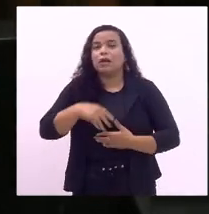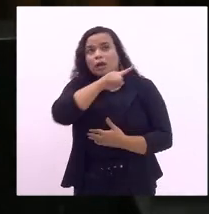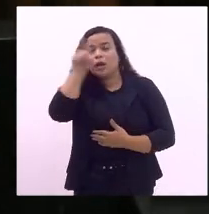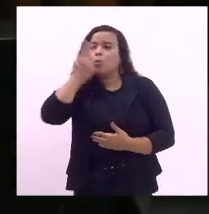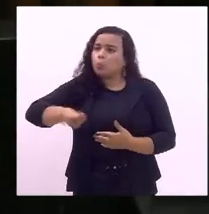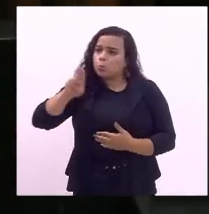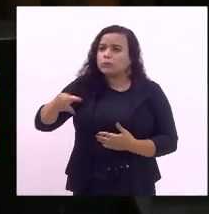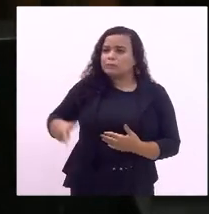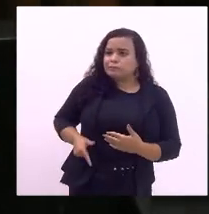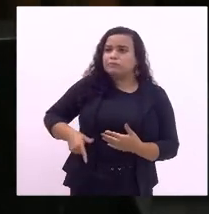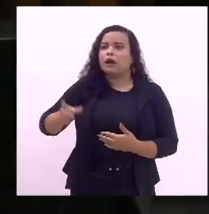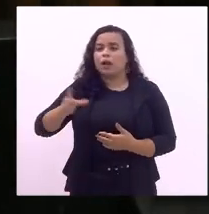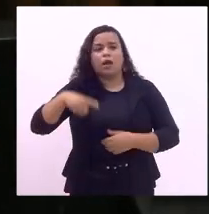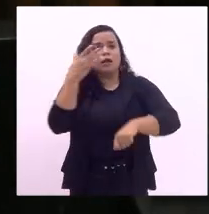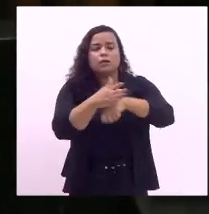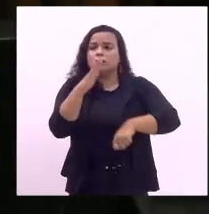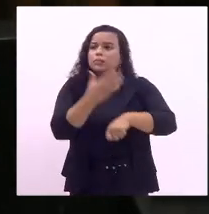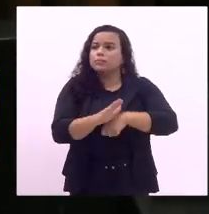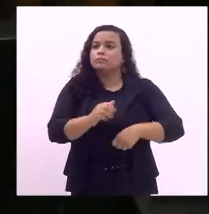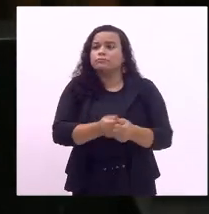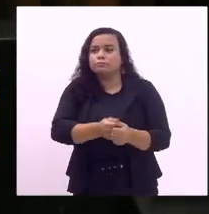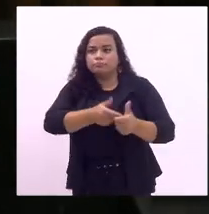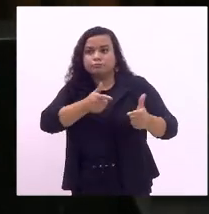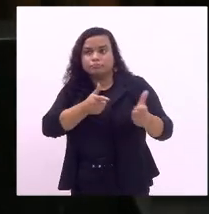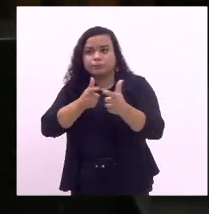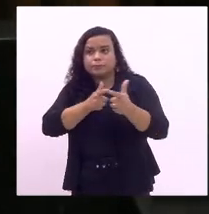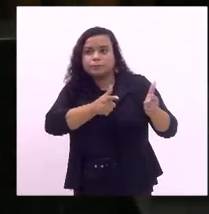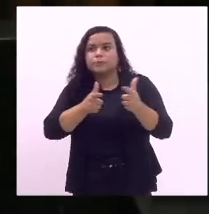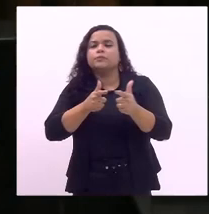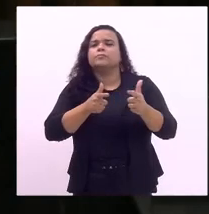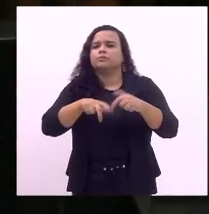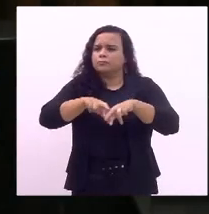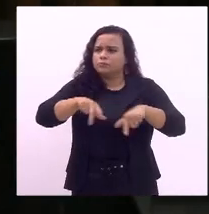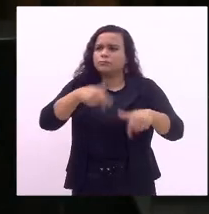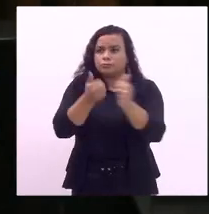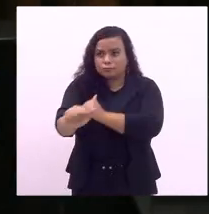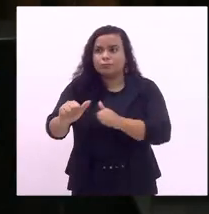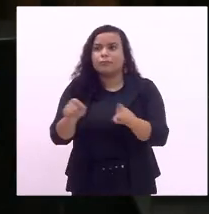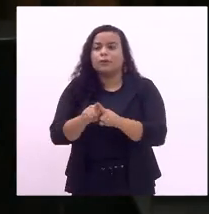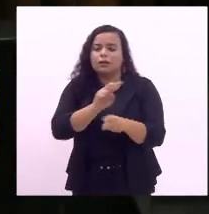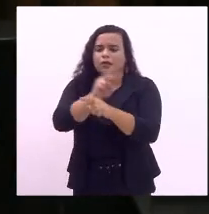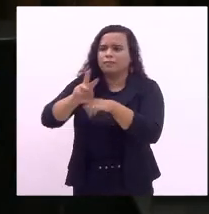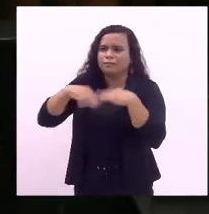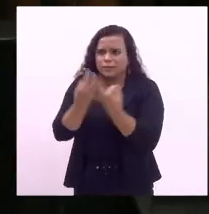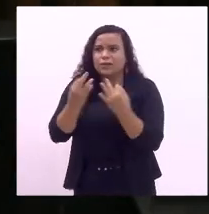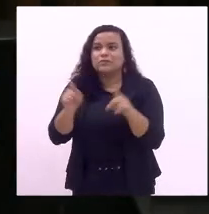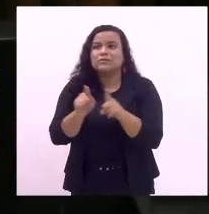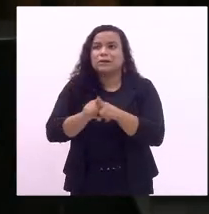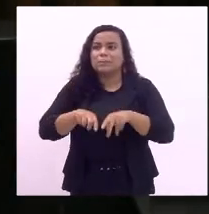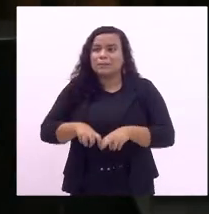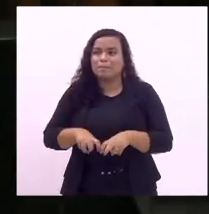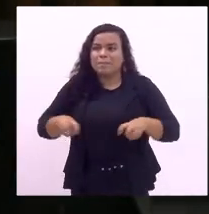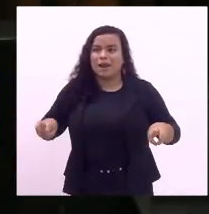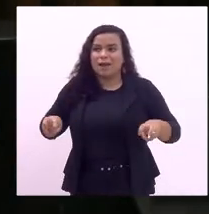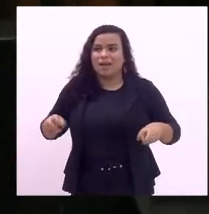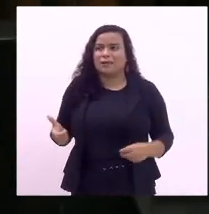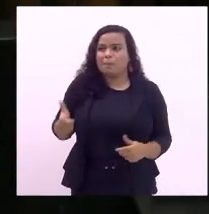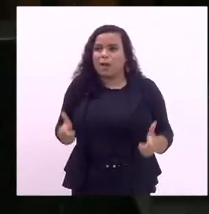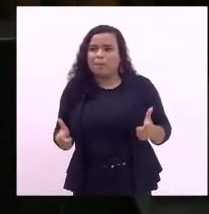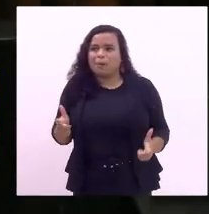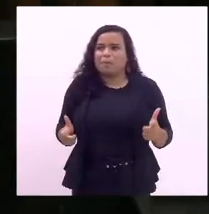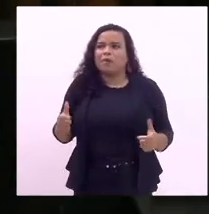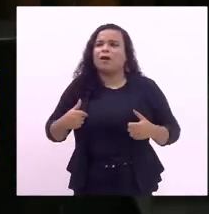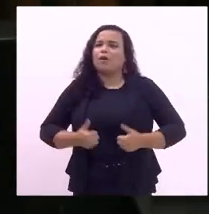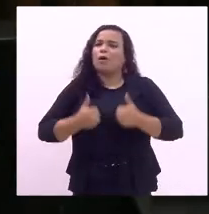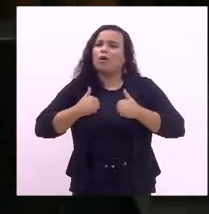que defendem as suas famílias e, sobretudo, terá uma bancada da bala, que eu faço